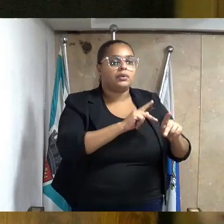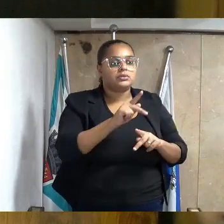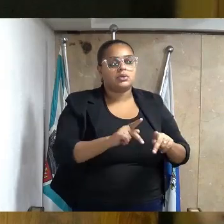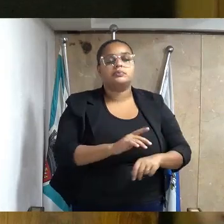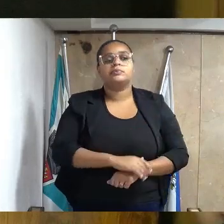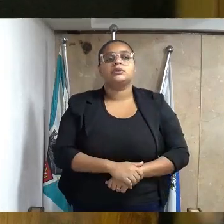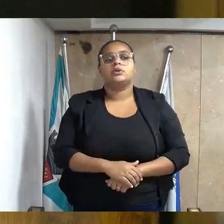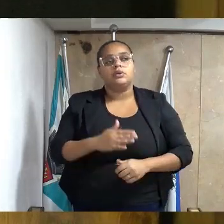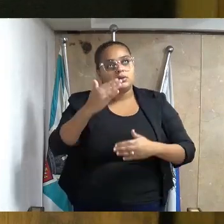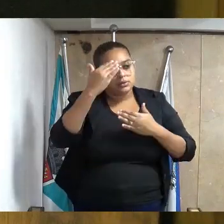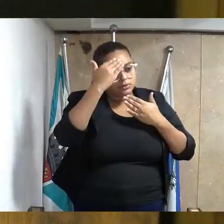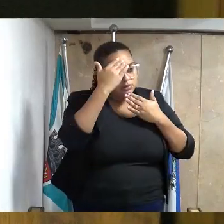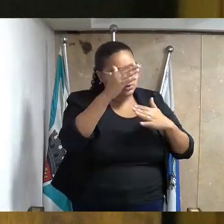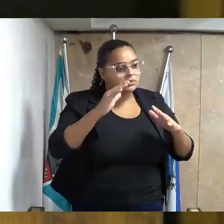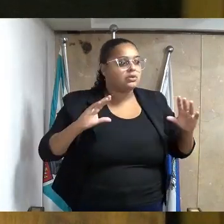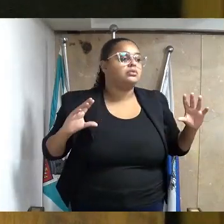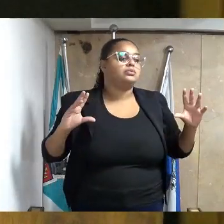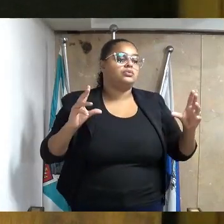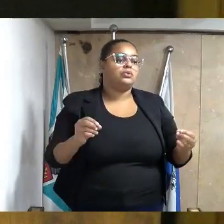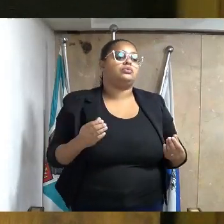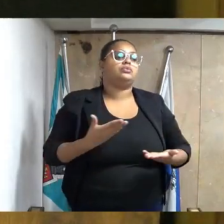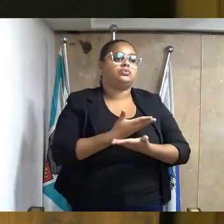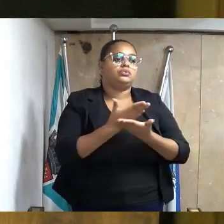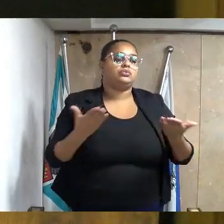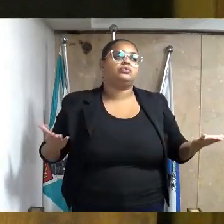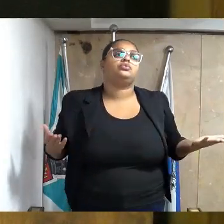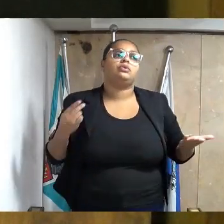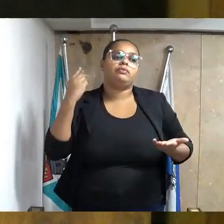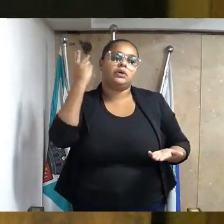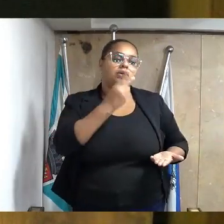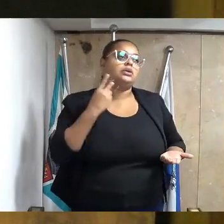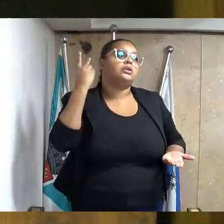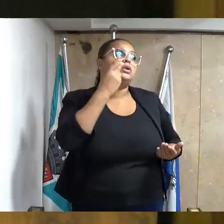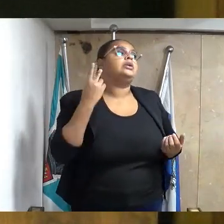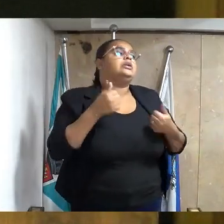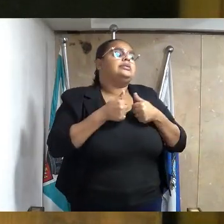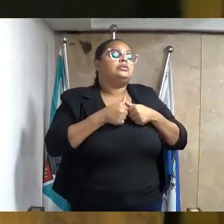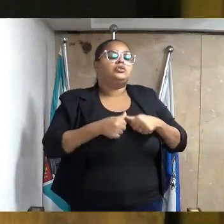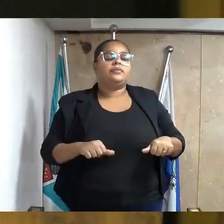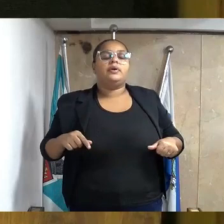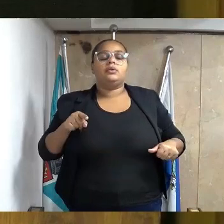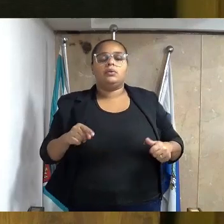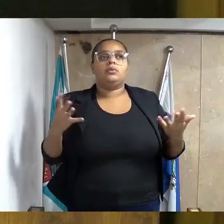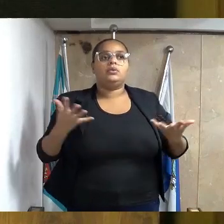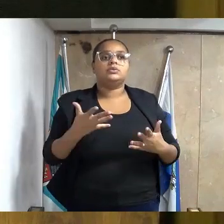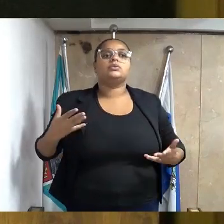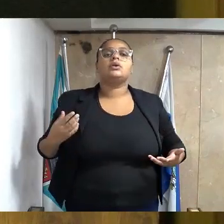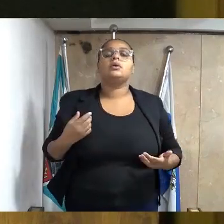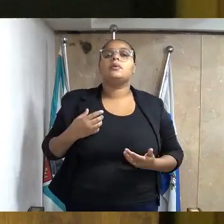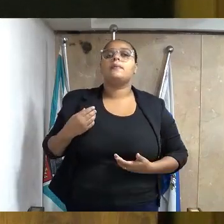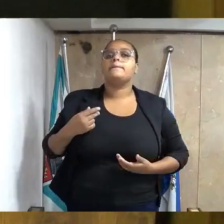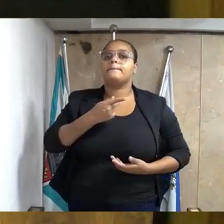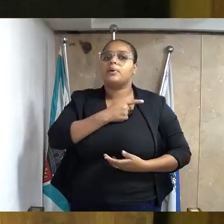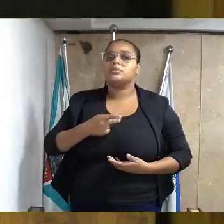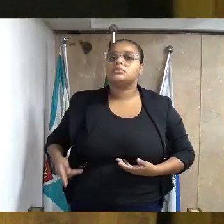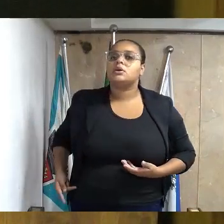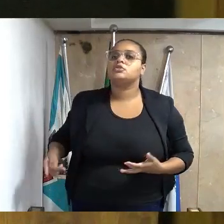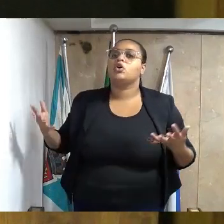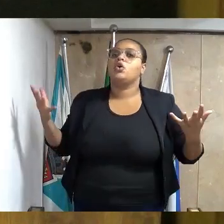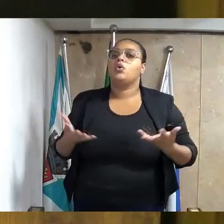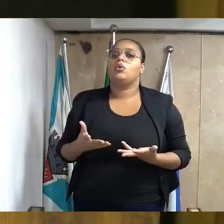agradecer a todos os vereadores que estiveram lá presentes, vereadores que estão aqui